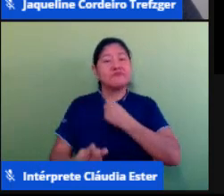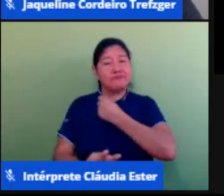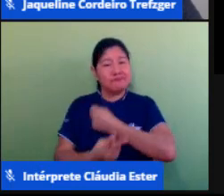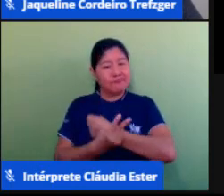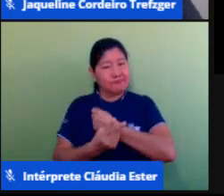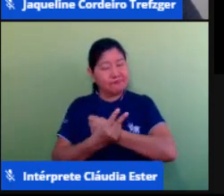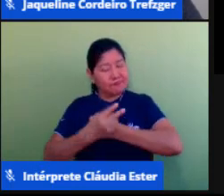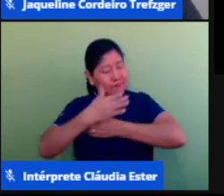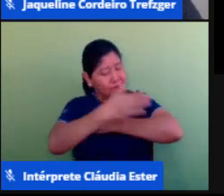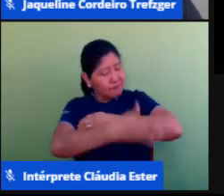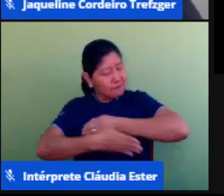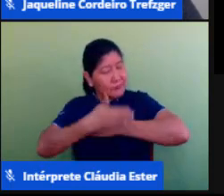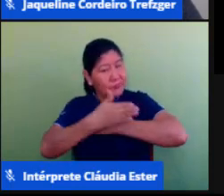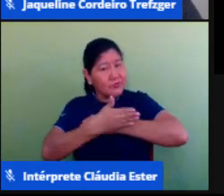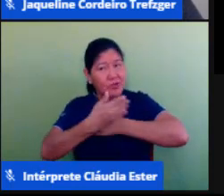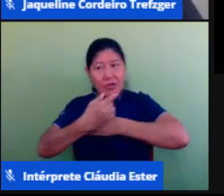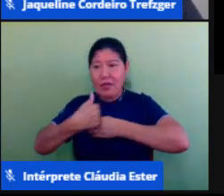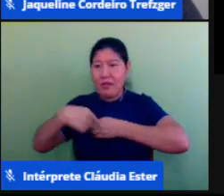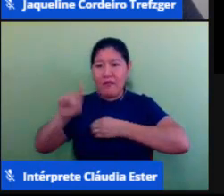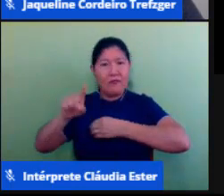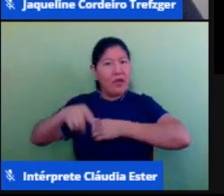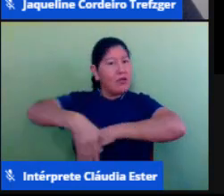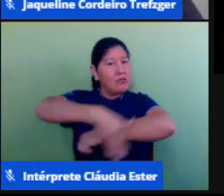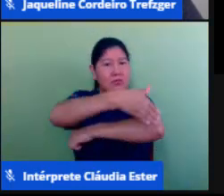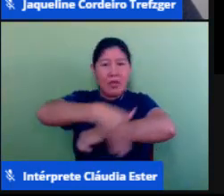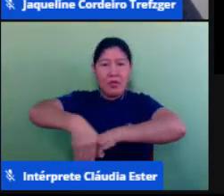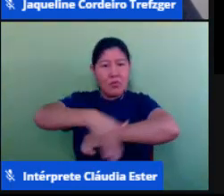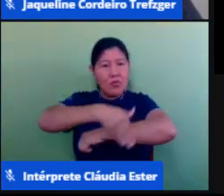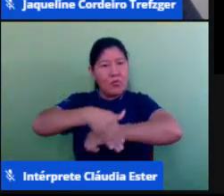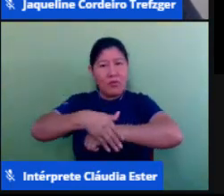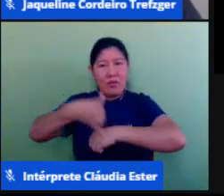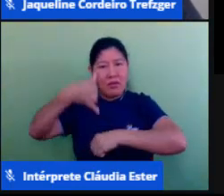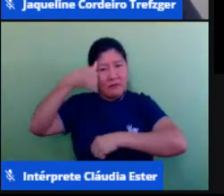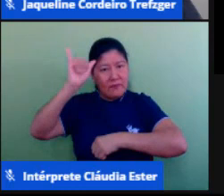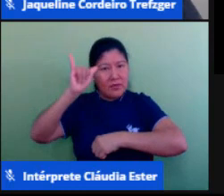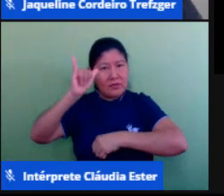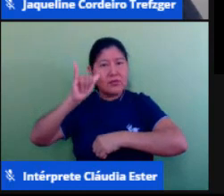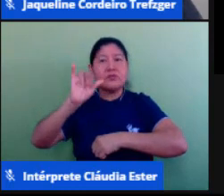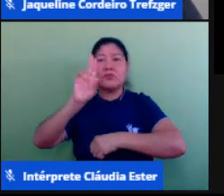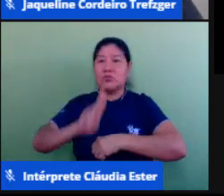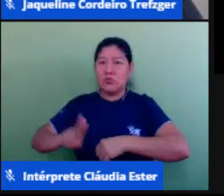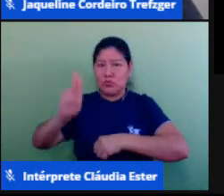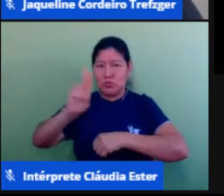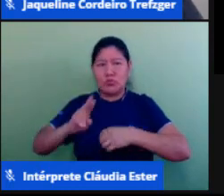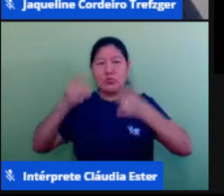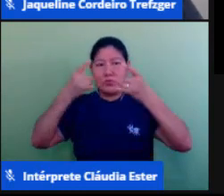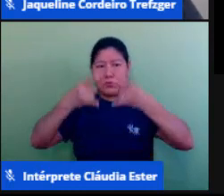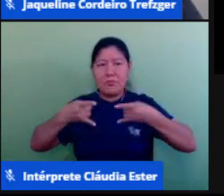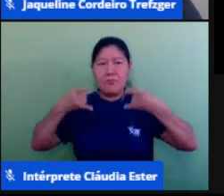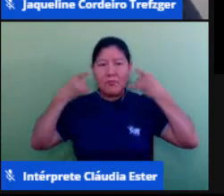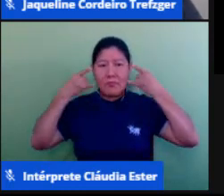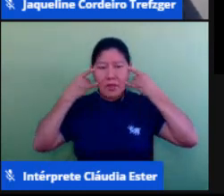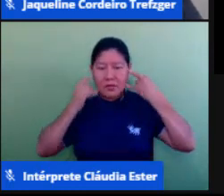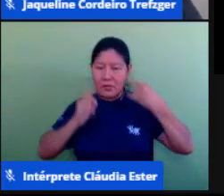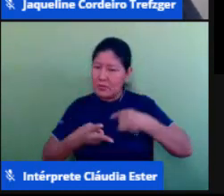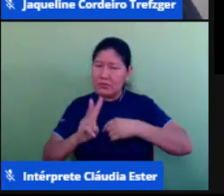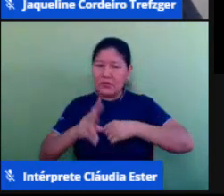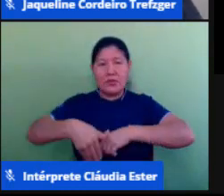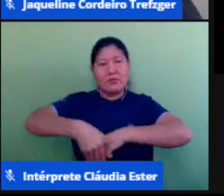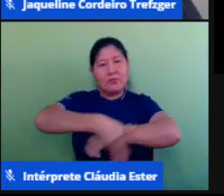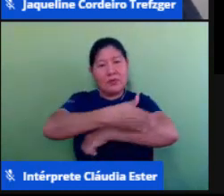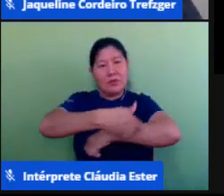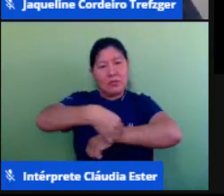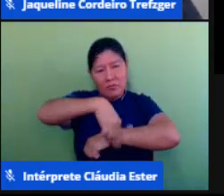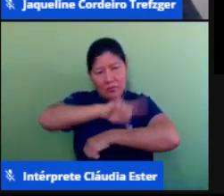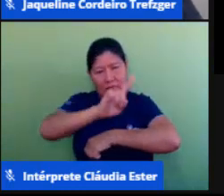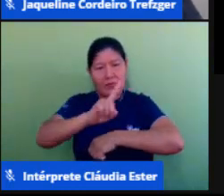seus. Se sair, não se esqueça de usar a máscara. E a próxima historinha você também vai gostar